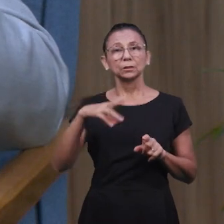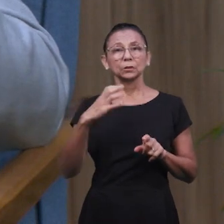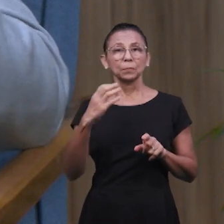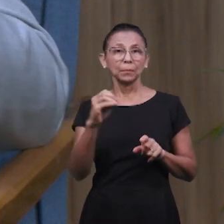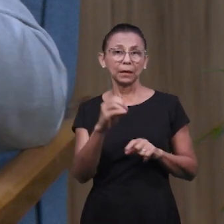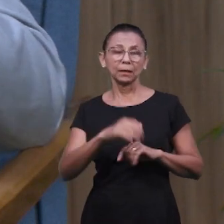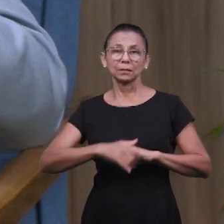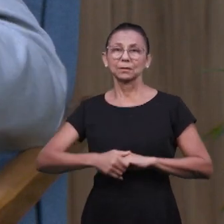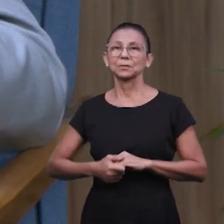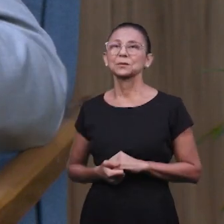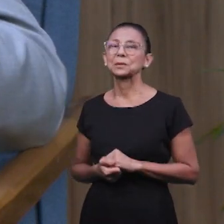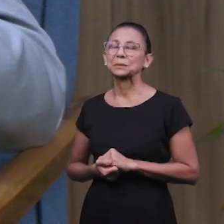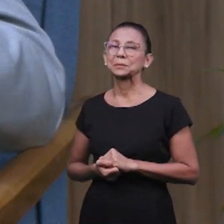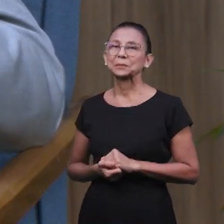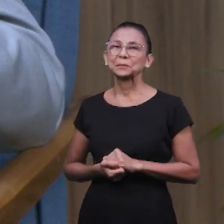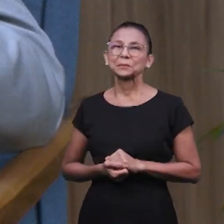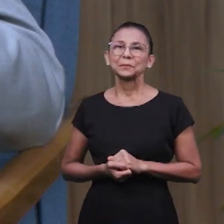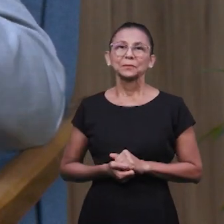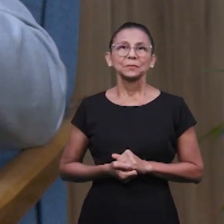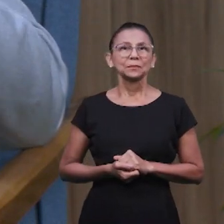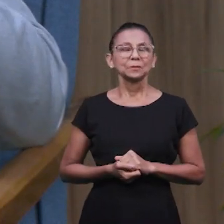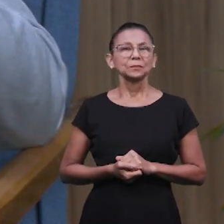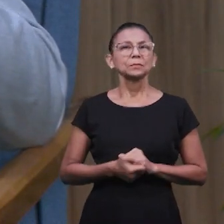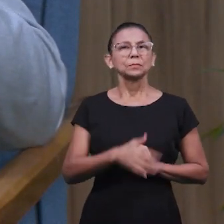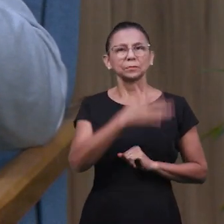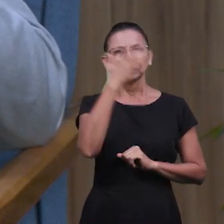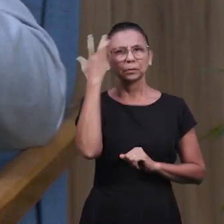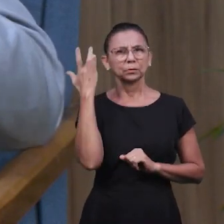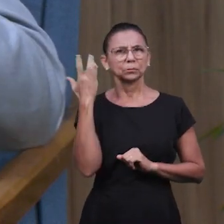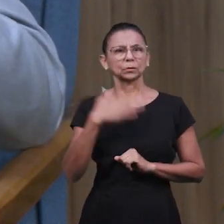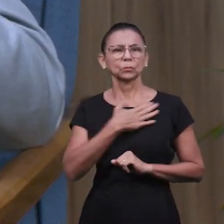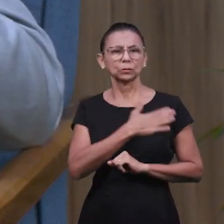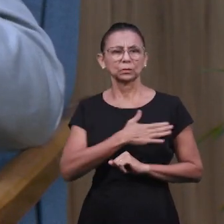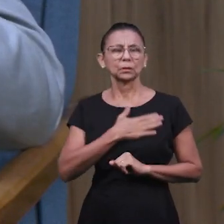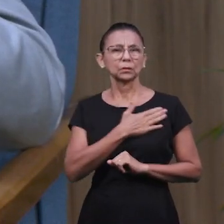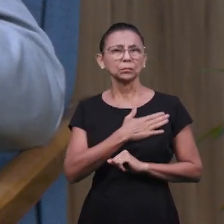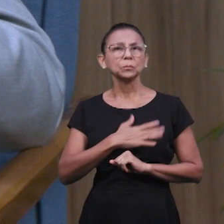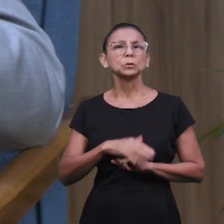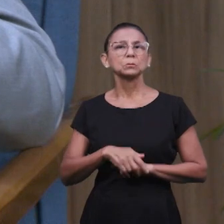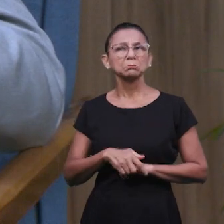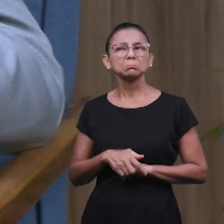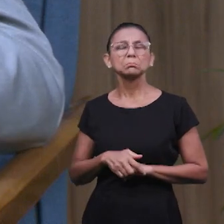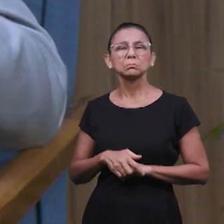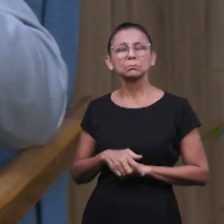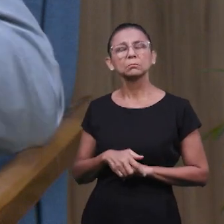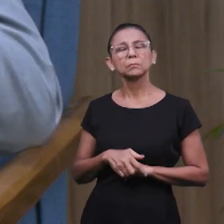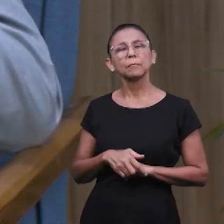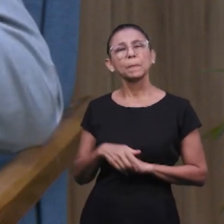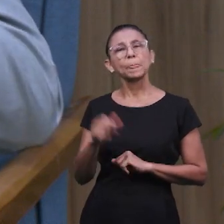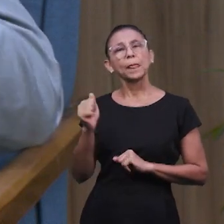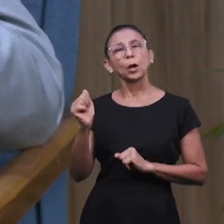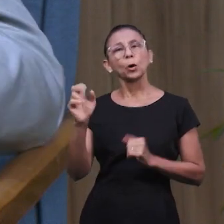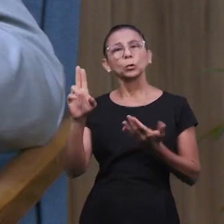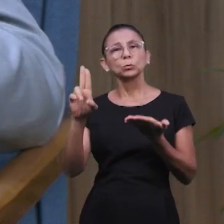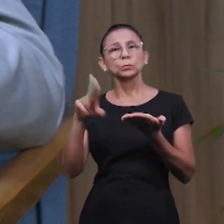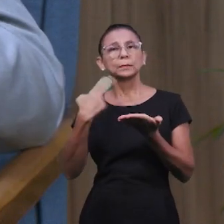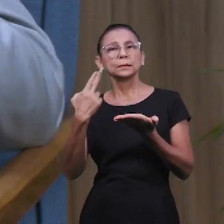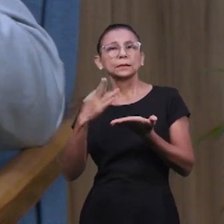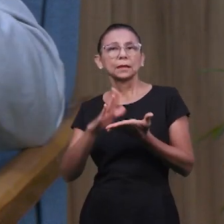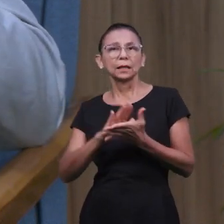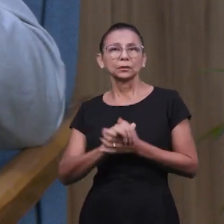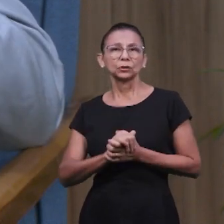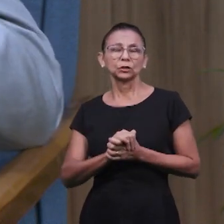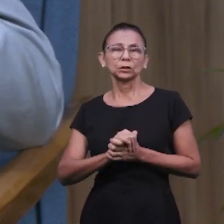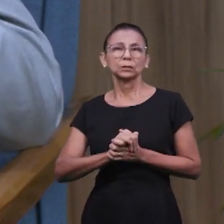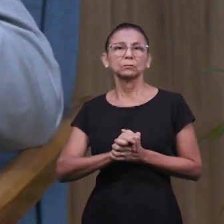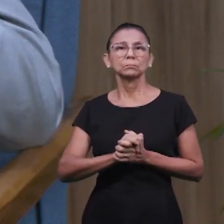irmãos assistiram e fizeram questão de enviar mensagens a respeito da experiência que foi a live, mas também outros enviaram mensagem para nós